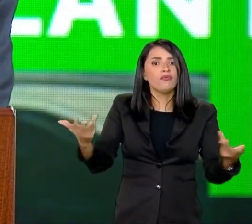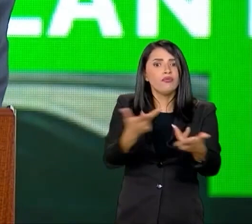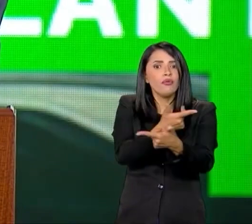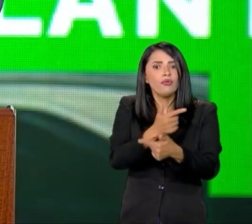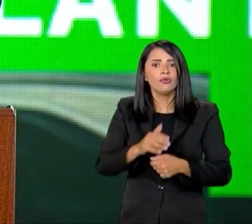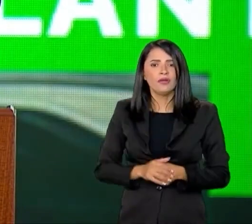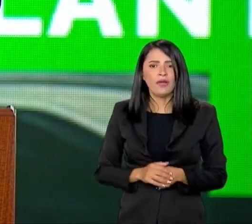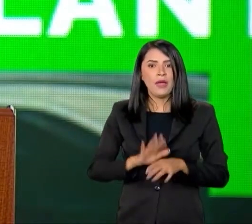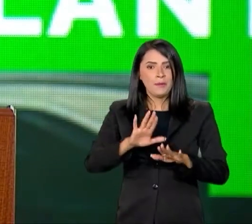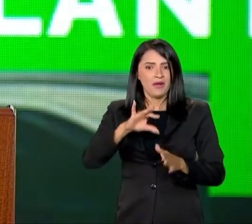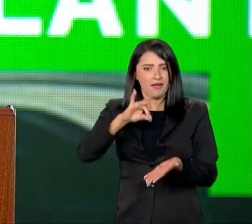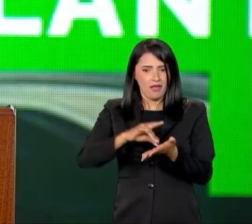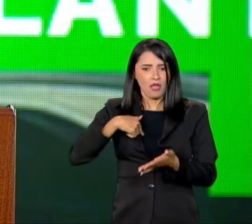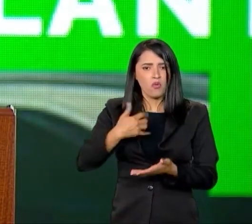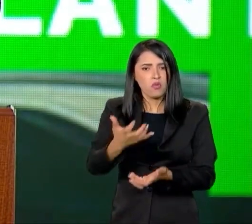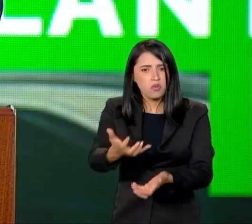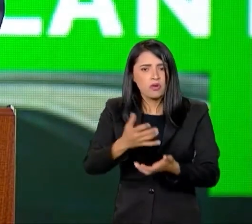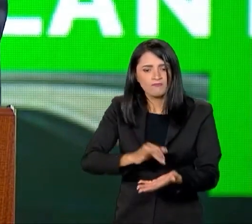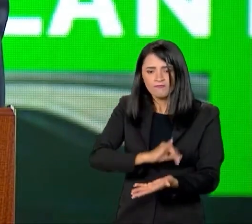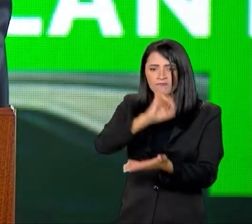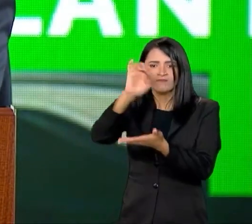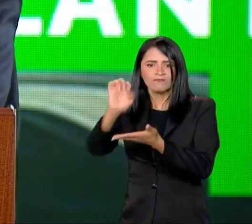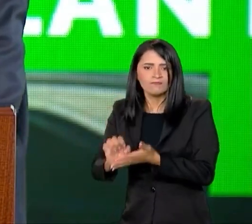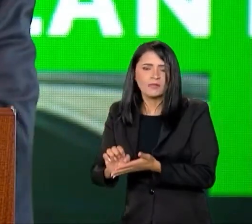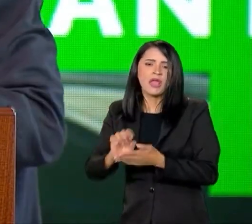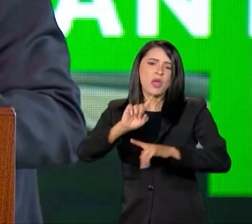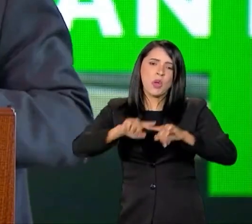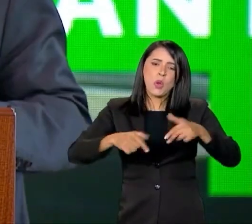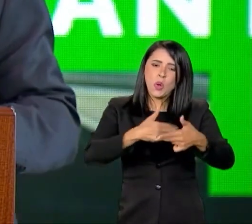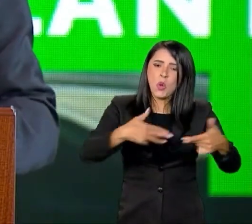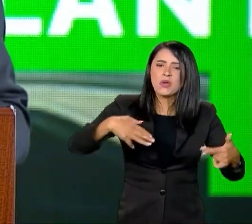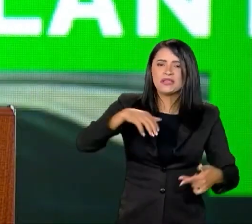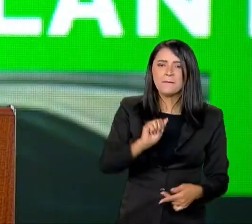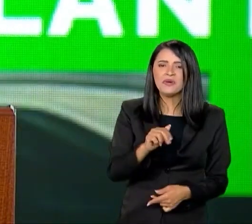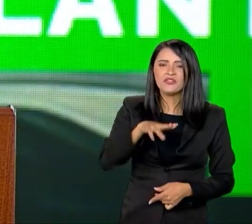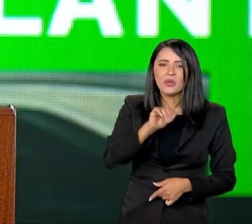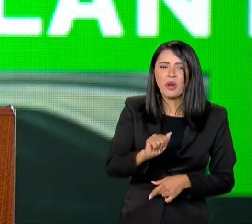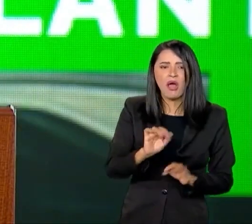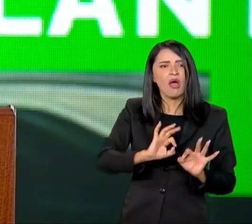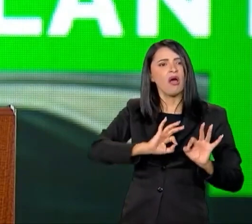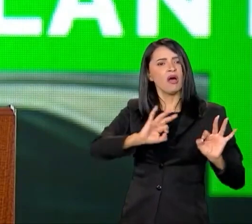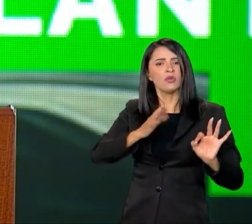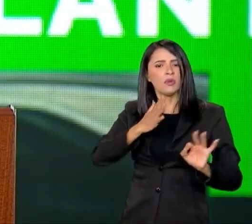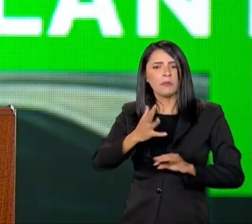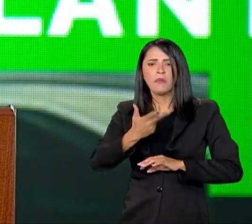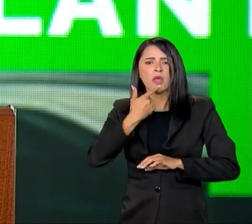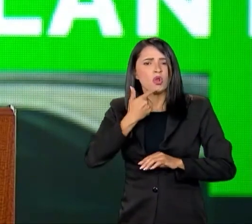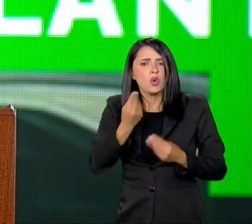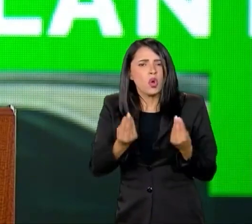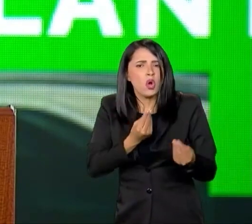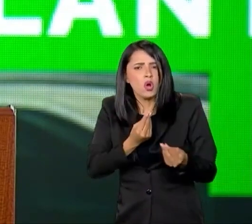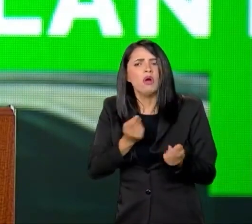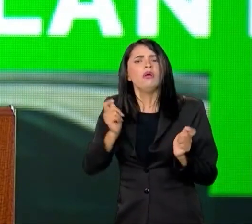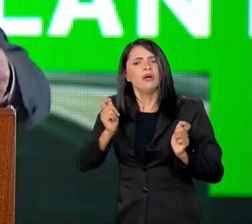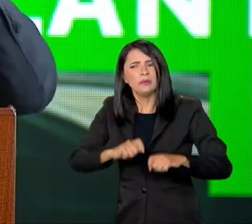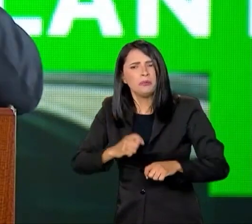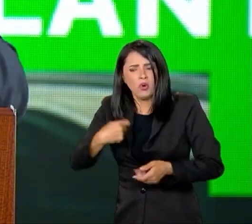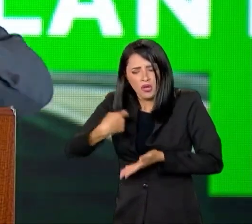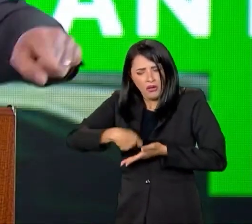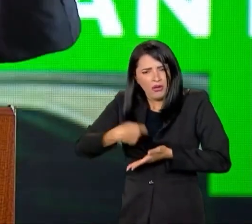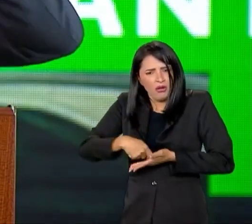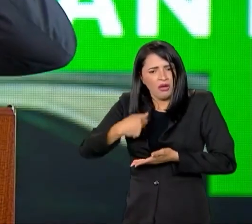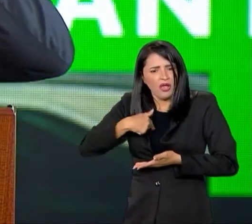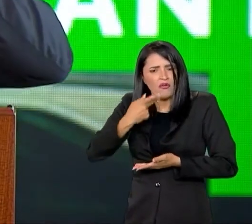fato de eu querer exportar produtos manufaturado de uma Indústria mais sofisticada não me obriga a negar a